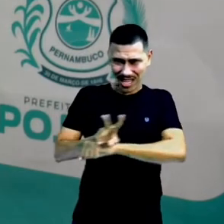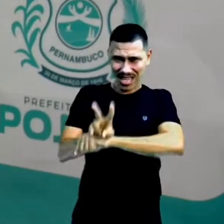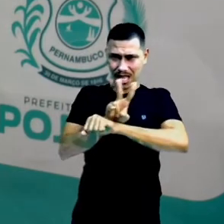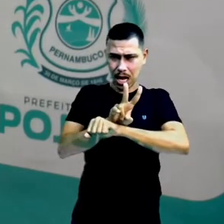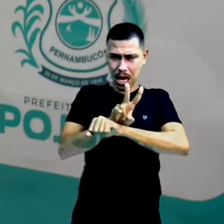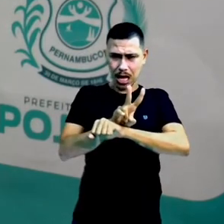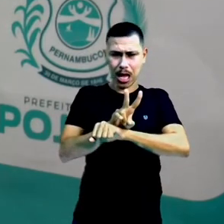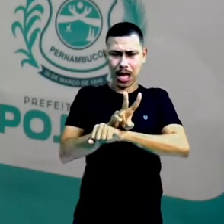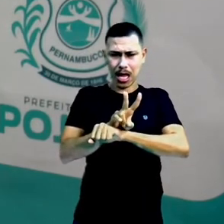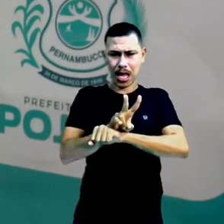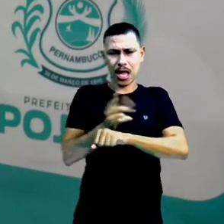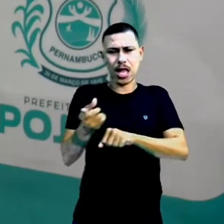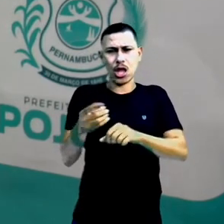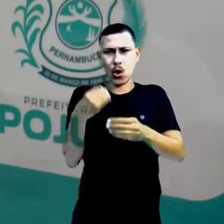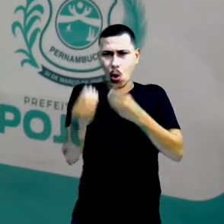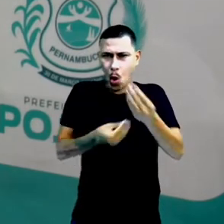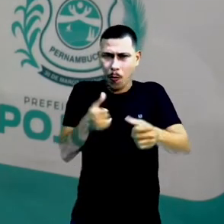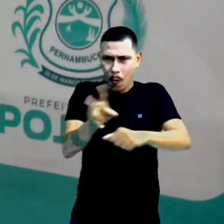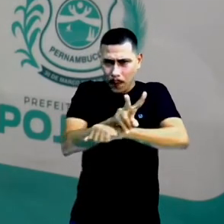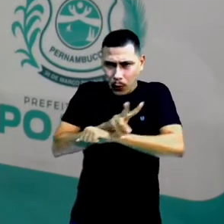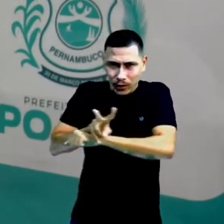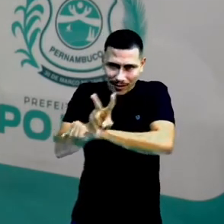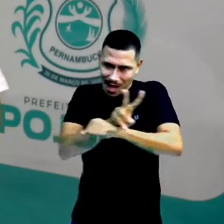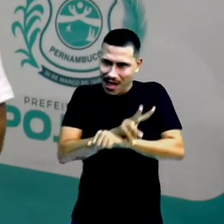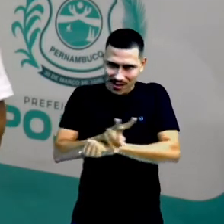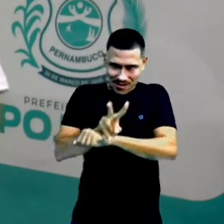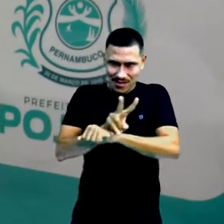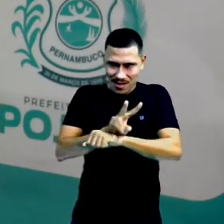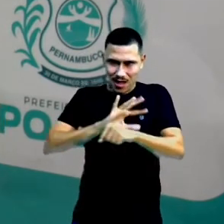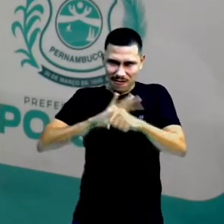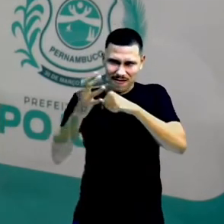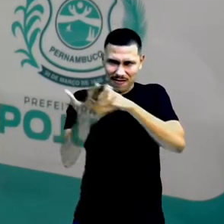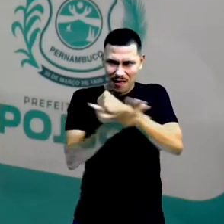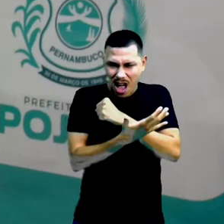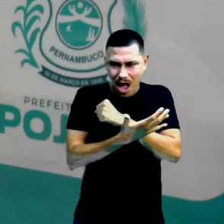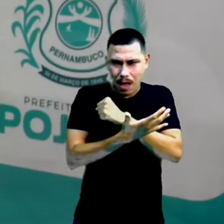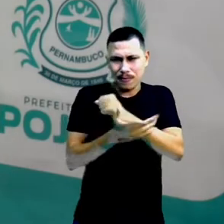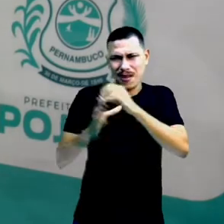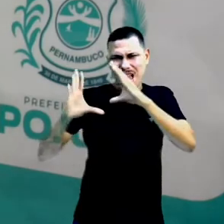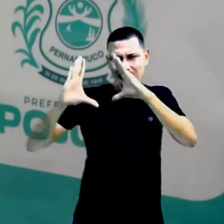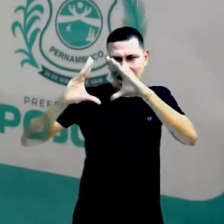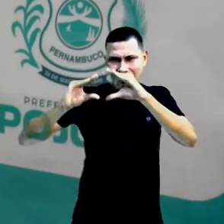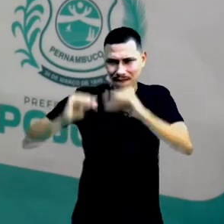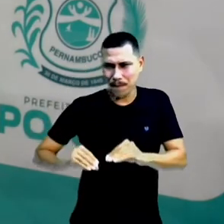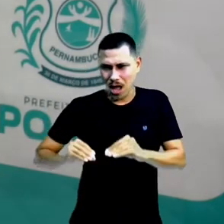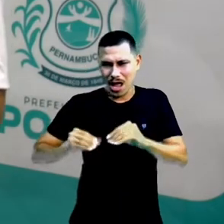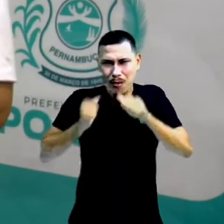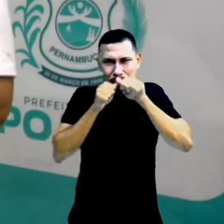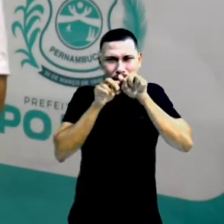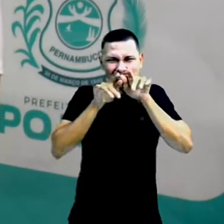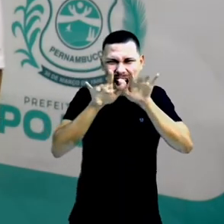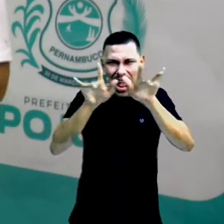diante de de como se proteger e diminuir esse Contágio